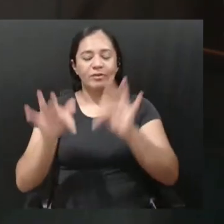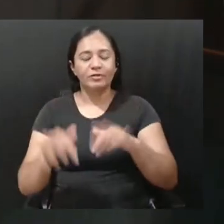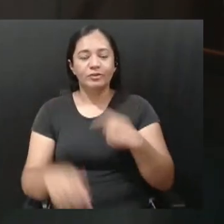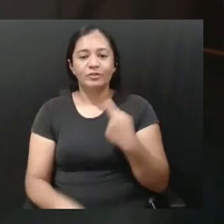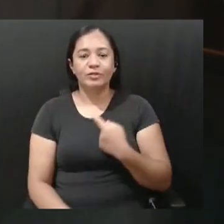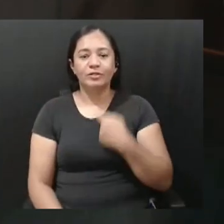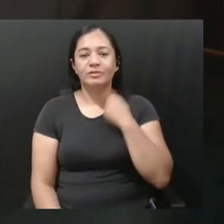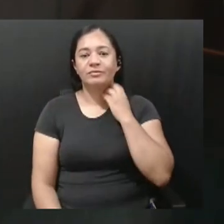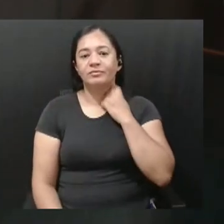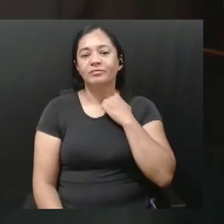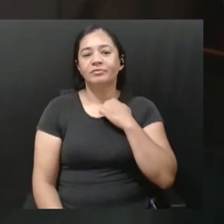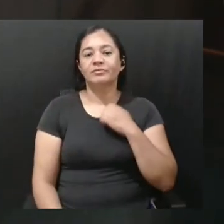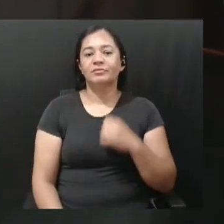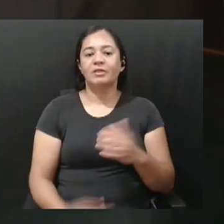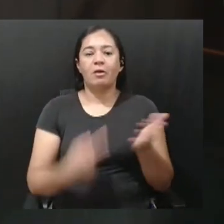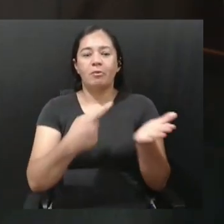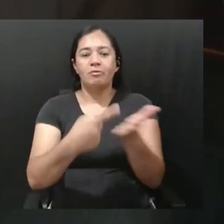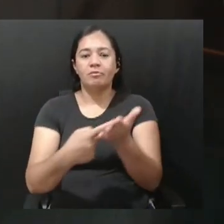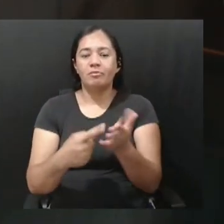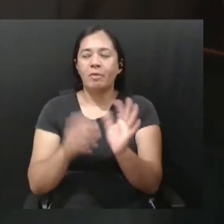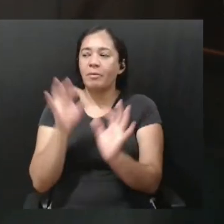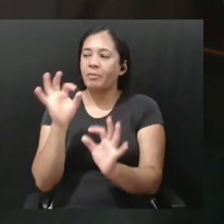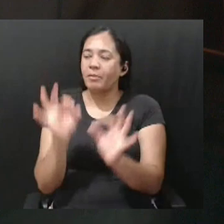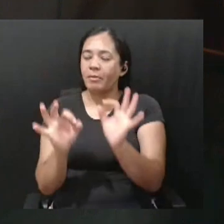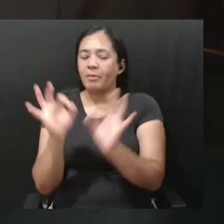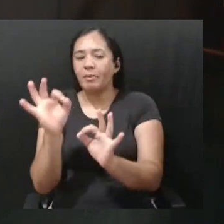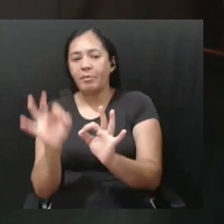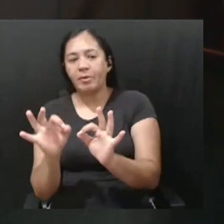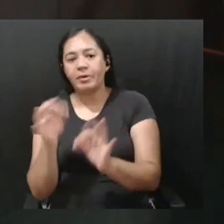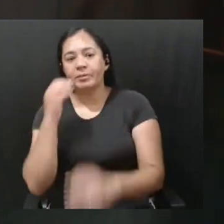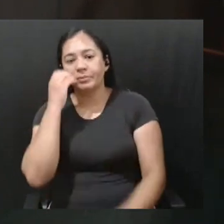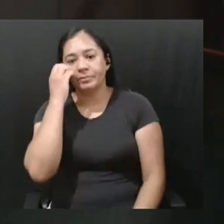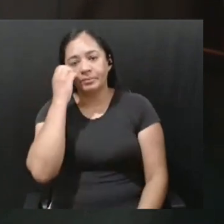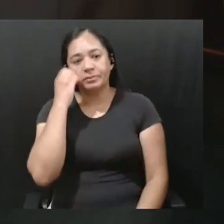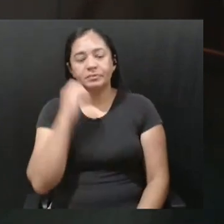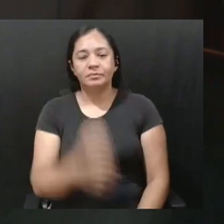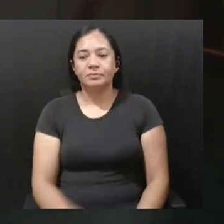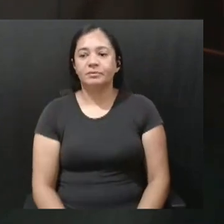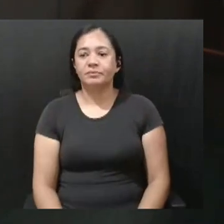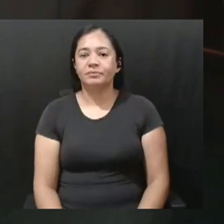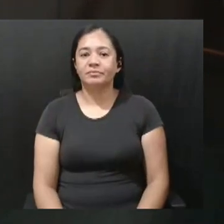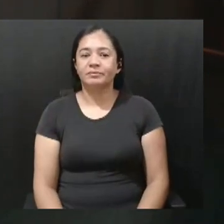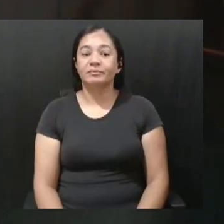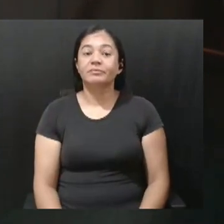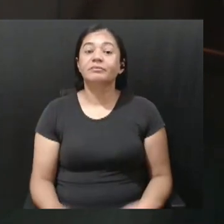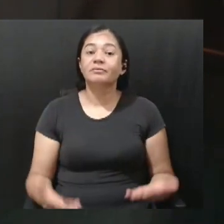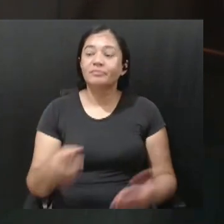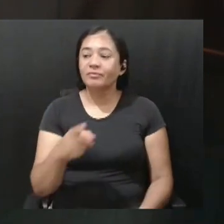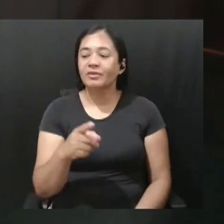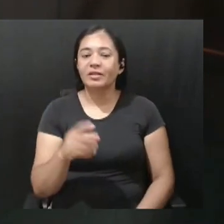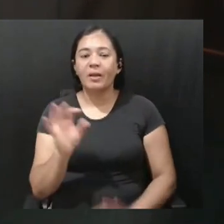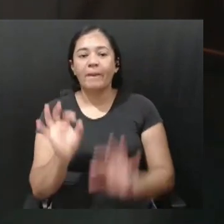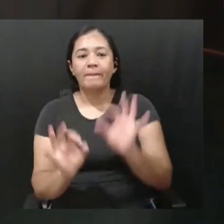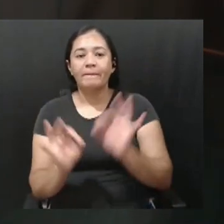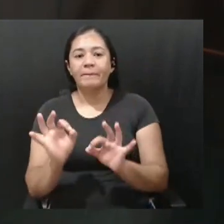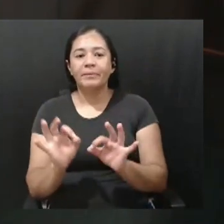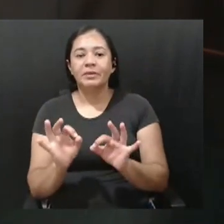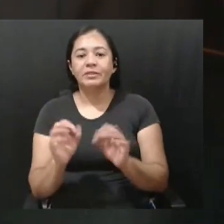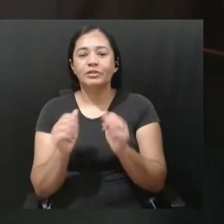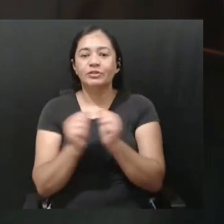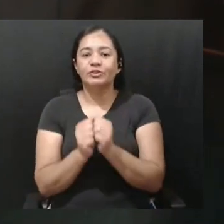agenda, ajustes, planejamento. E que tal você fazer um planejamento de paz aí para viver em família? Eu